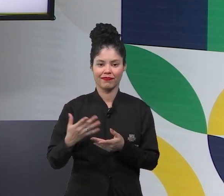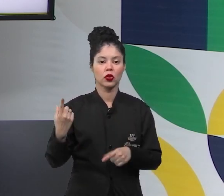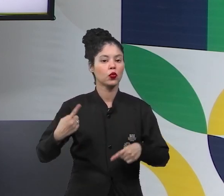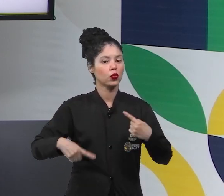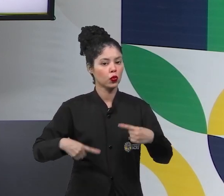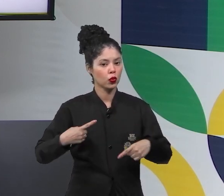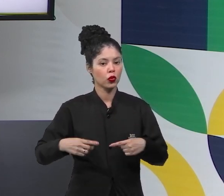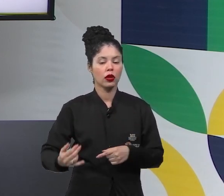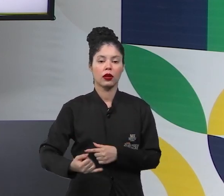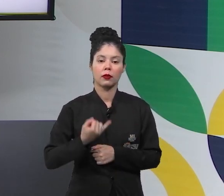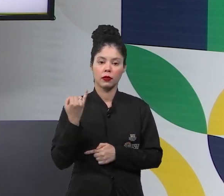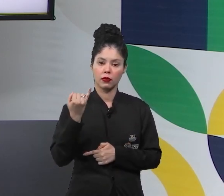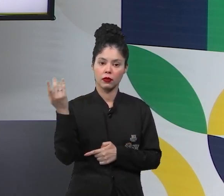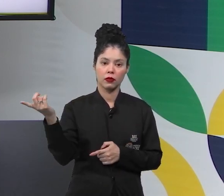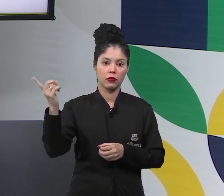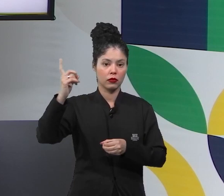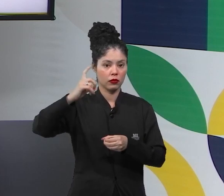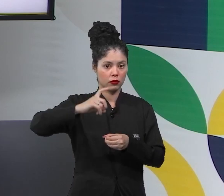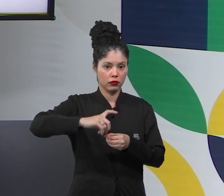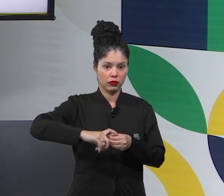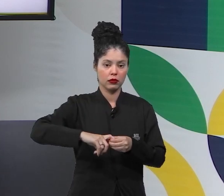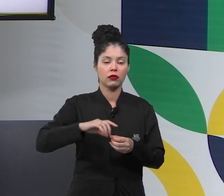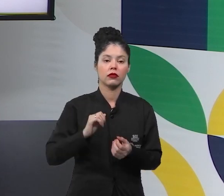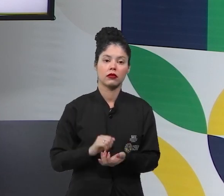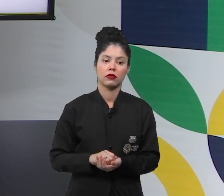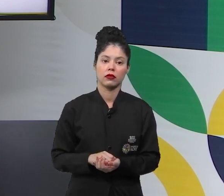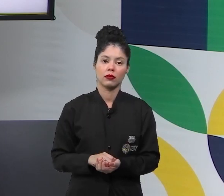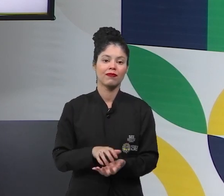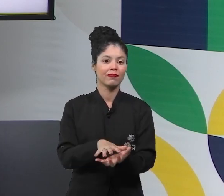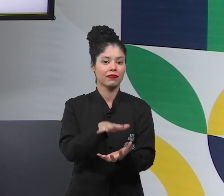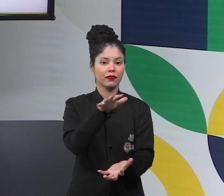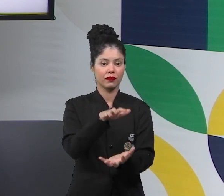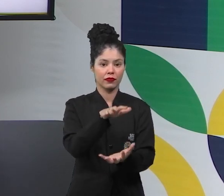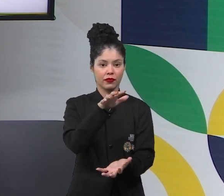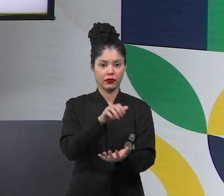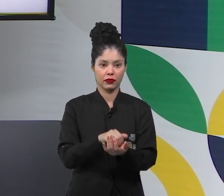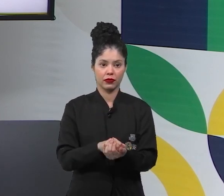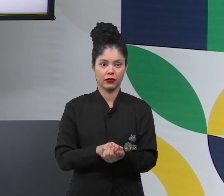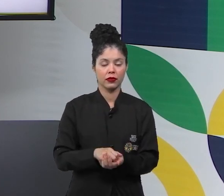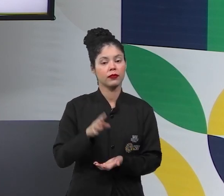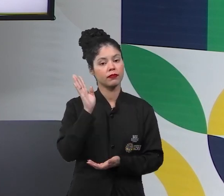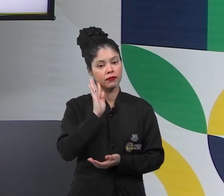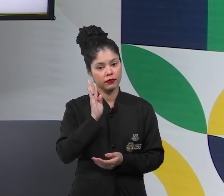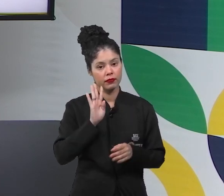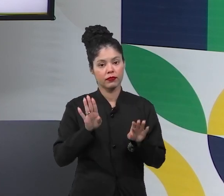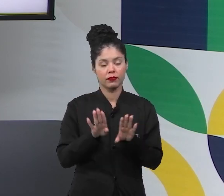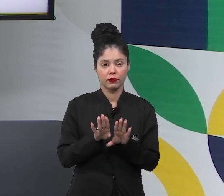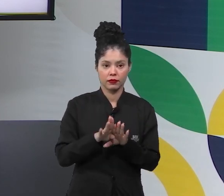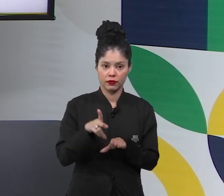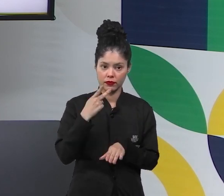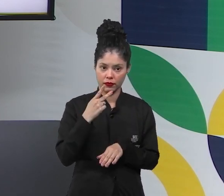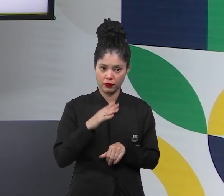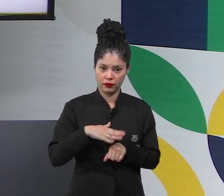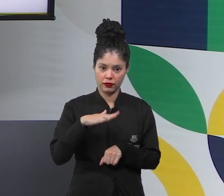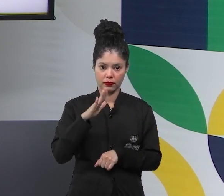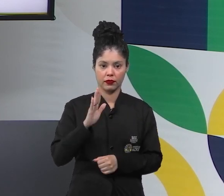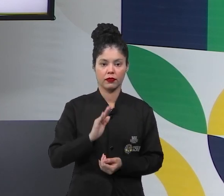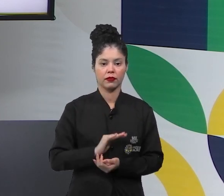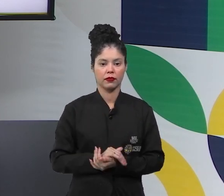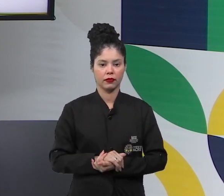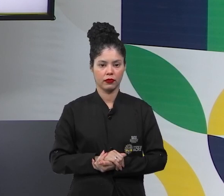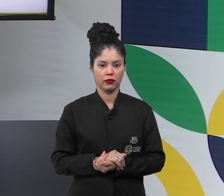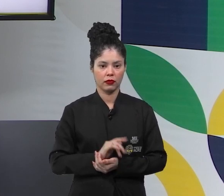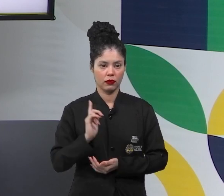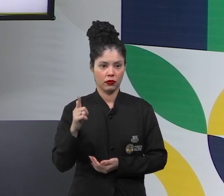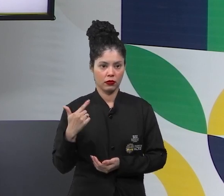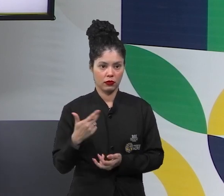políticas, principalmente voltadas para a questão dos idosos, o que é bem interessante e a gente vai falar um pouco mais, tá?